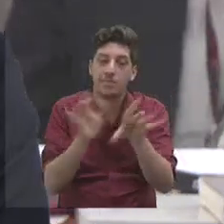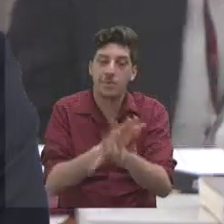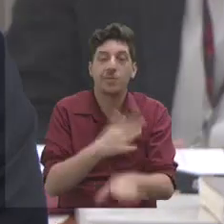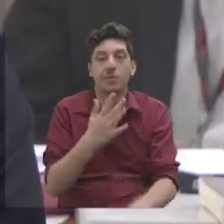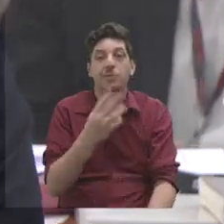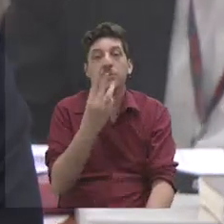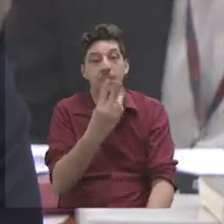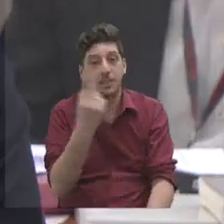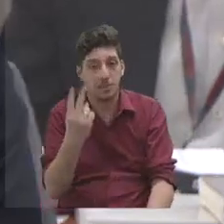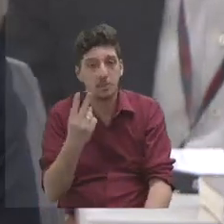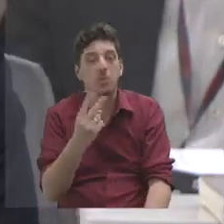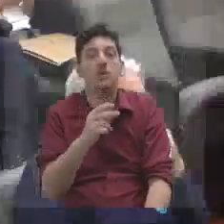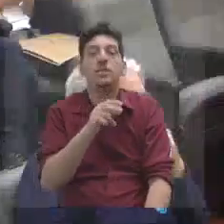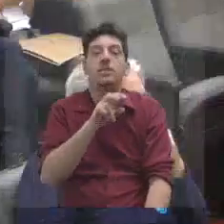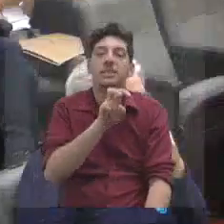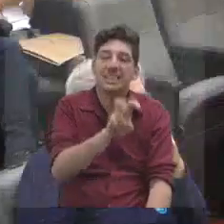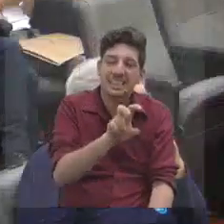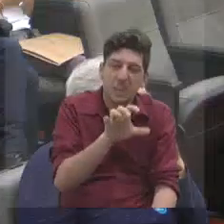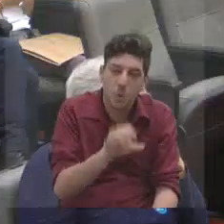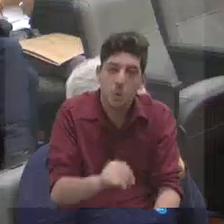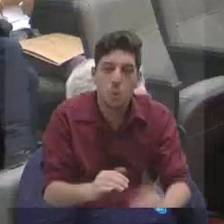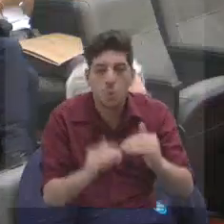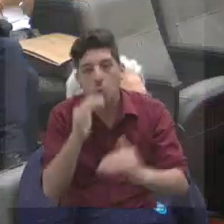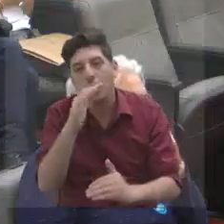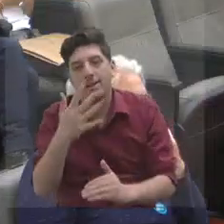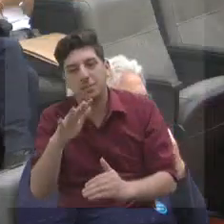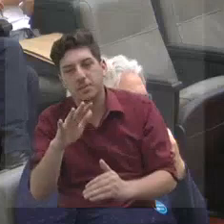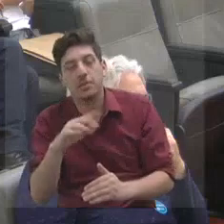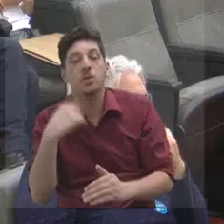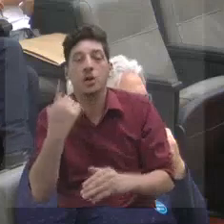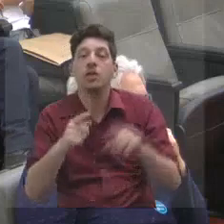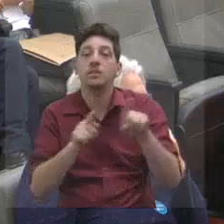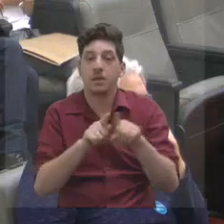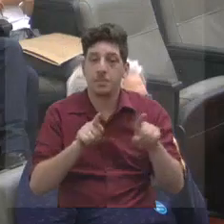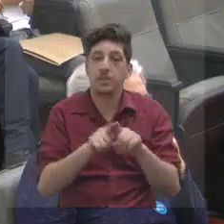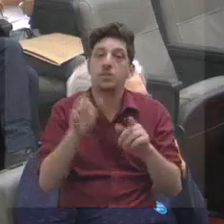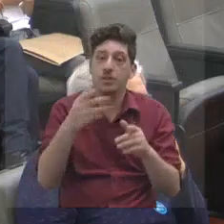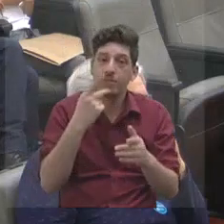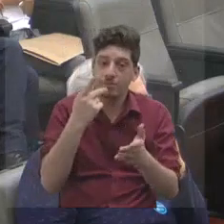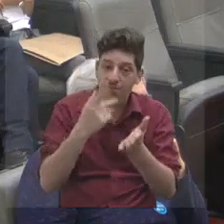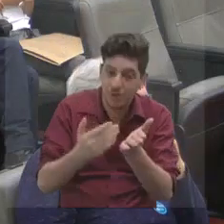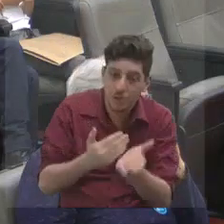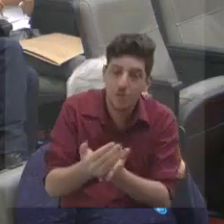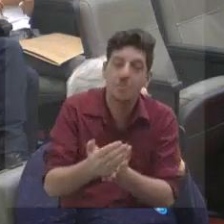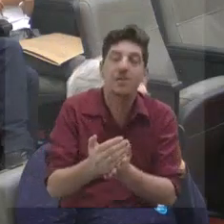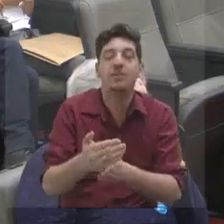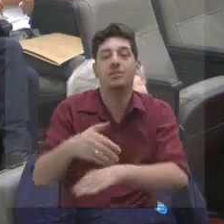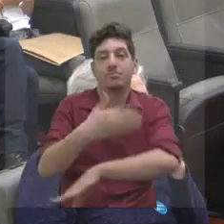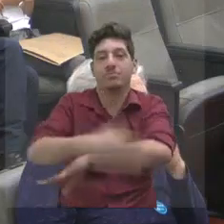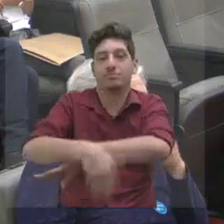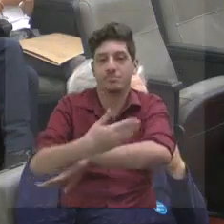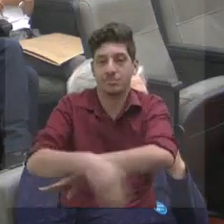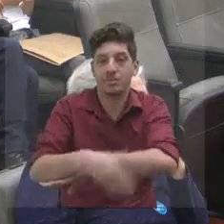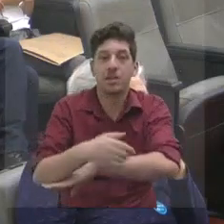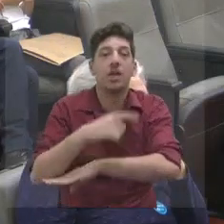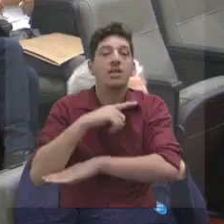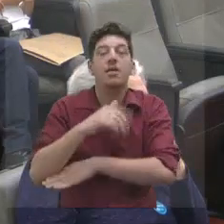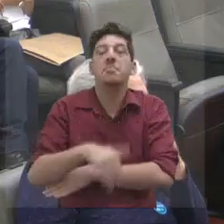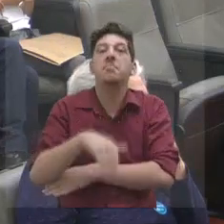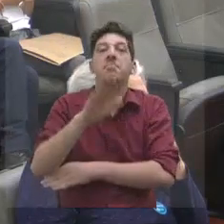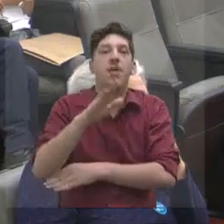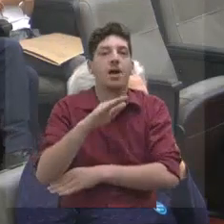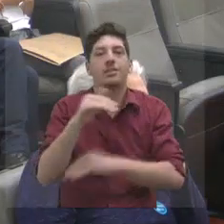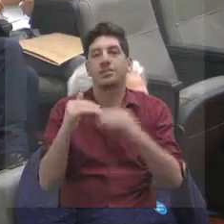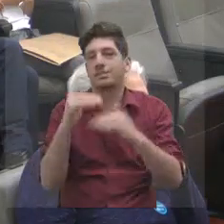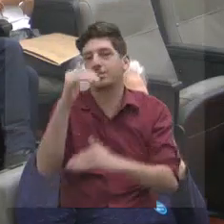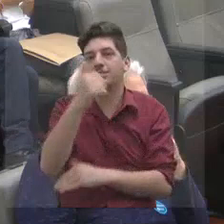50 e poucas obras em execução várias que a gente tá dando ordens para agora várias processadores na rua então pode ver que tem mais de 100 Empreendimentos por todas as